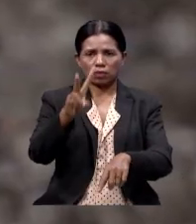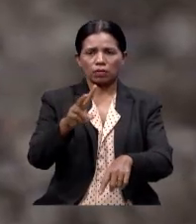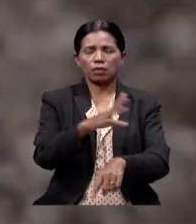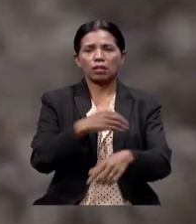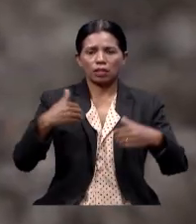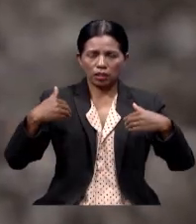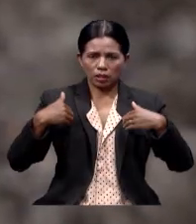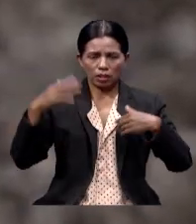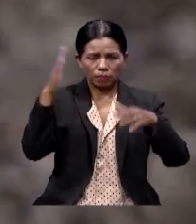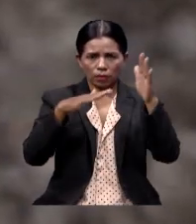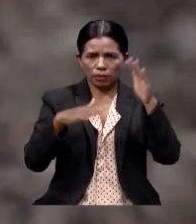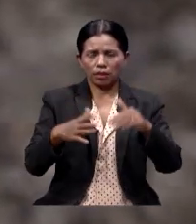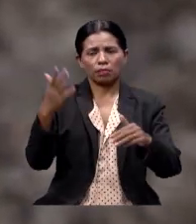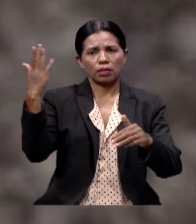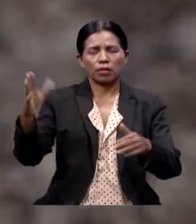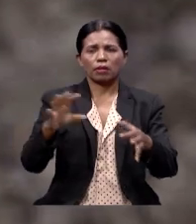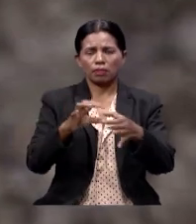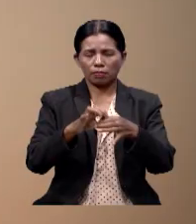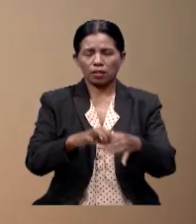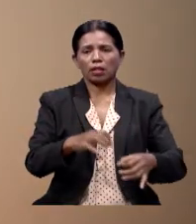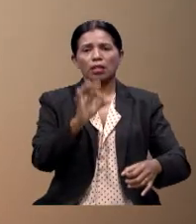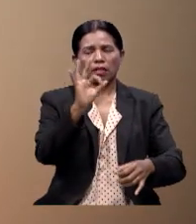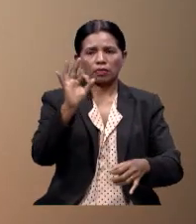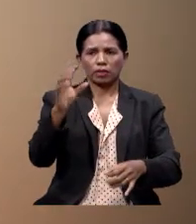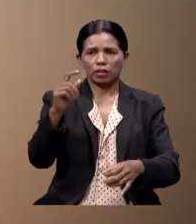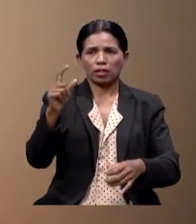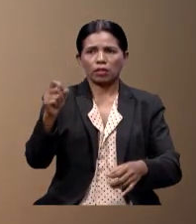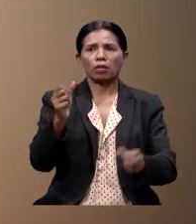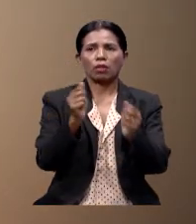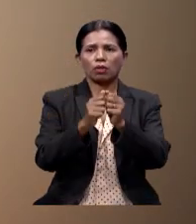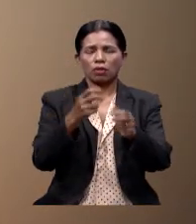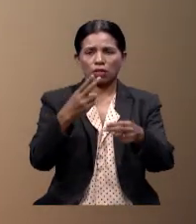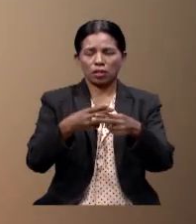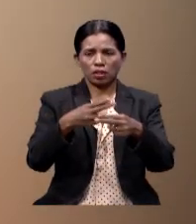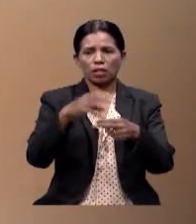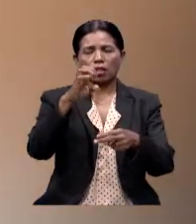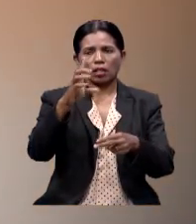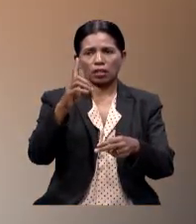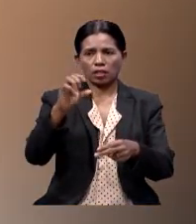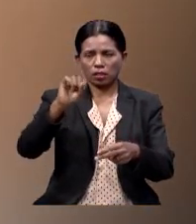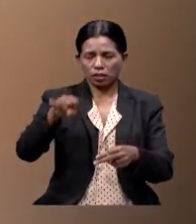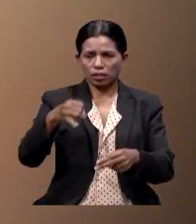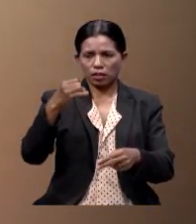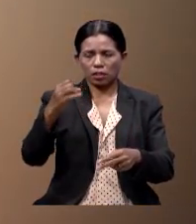mostu desentendimento entre membro FF de Teli ho inicial EDC ho joven